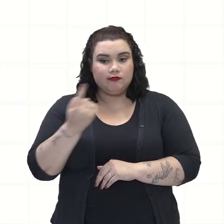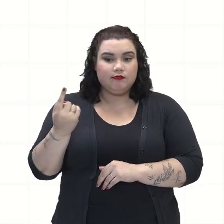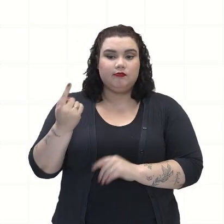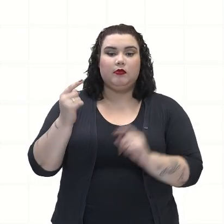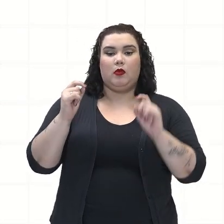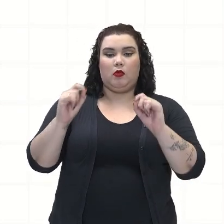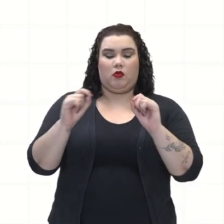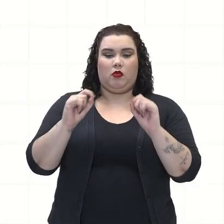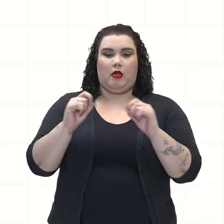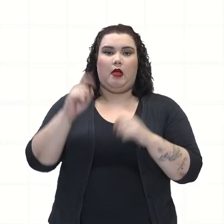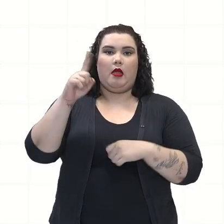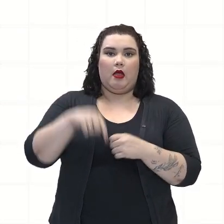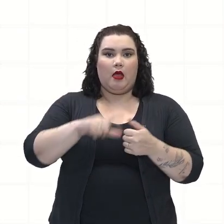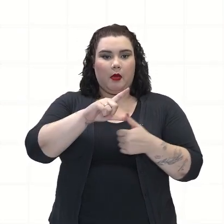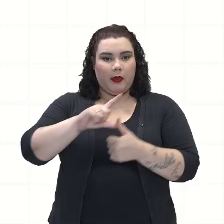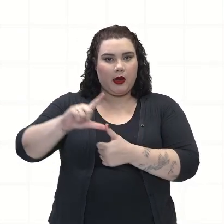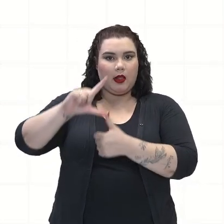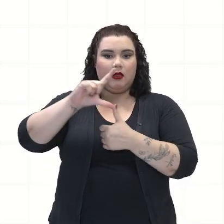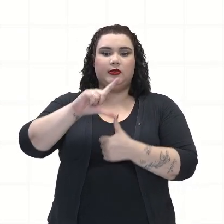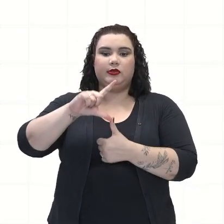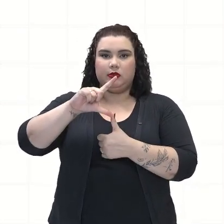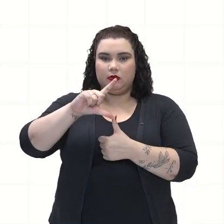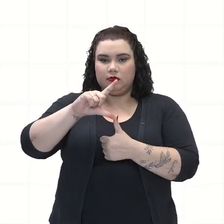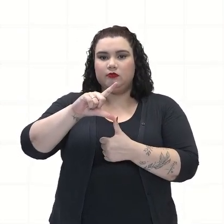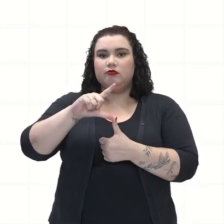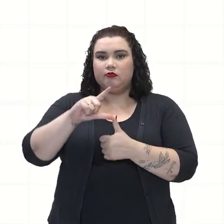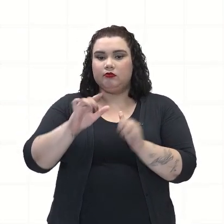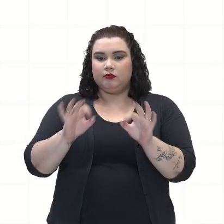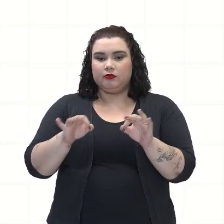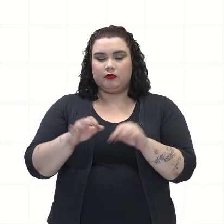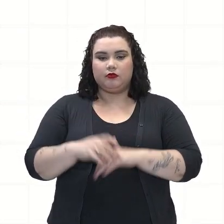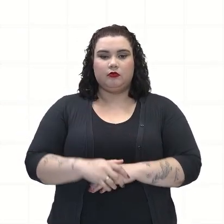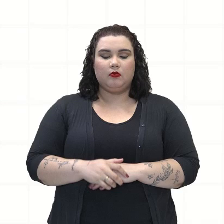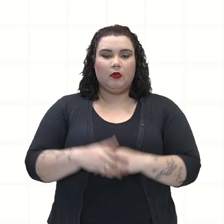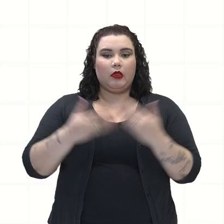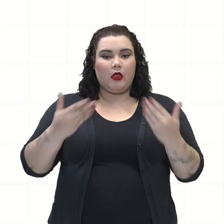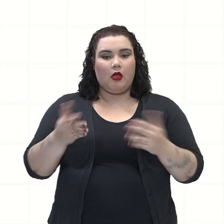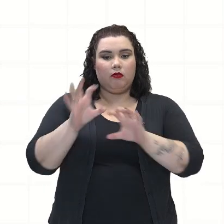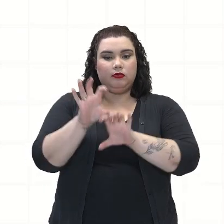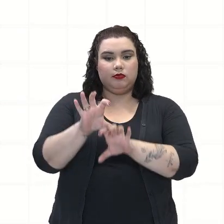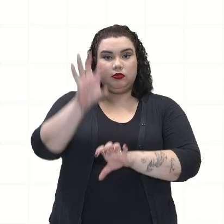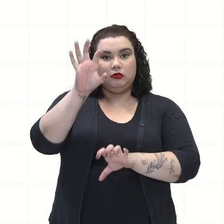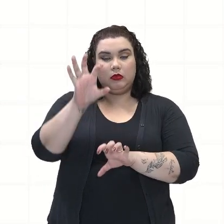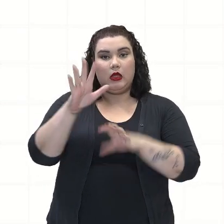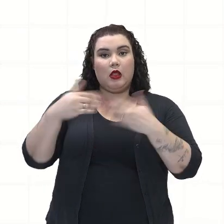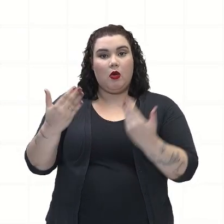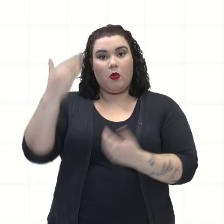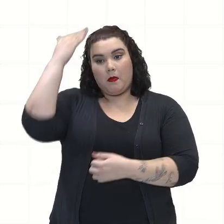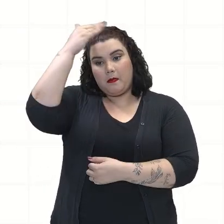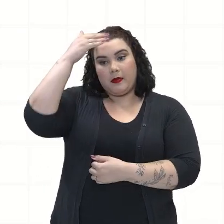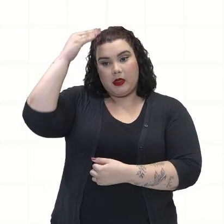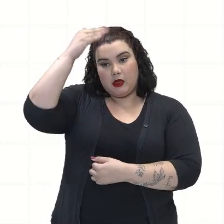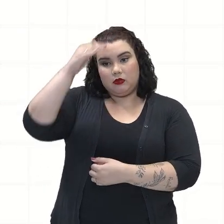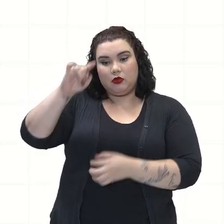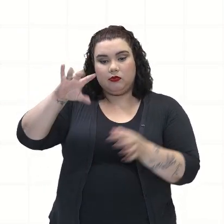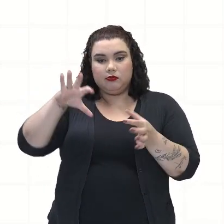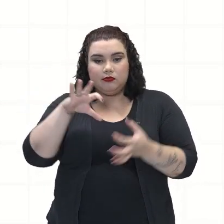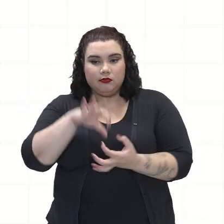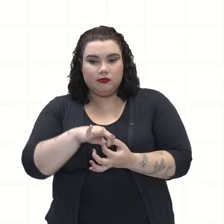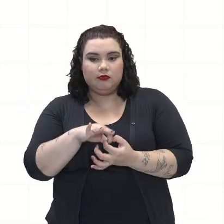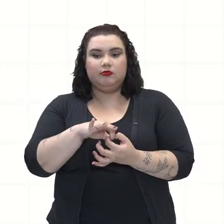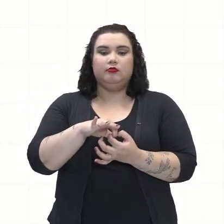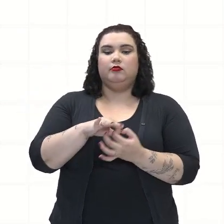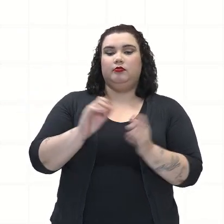nesse tom de azul bem escuro, né? Um azul royal quase. Então o México, nessa regionalização, por exemplo, ele já vai fazer parte, olha,